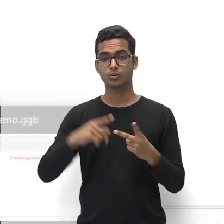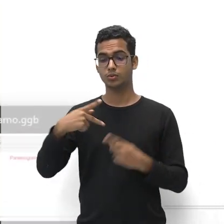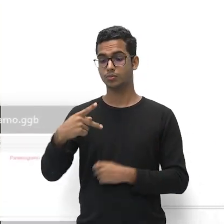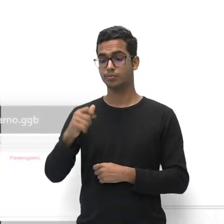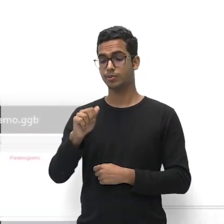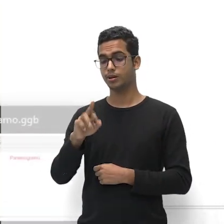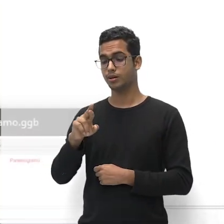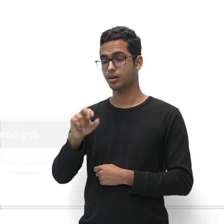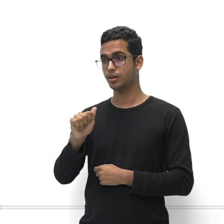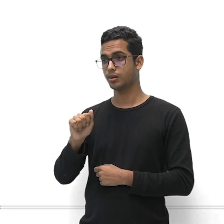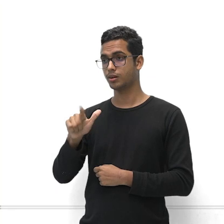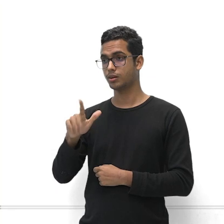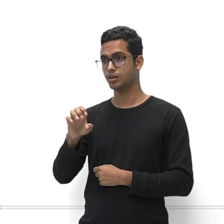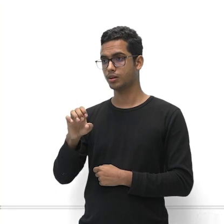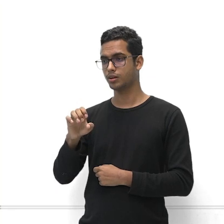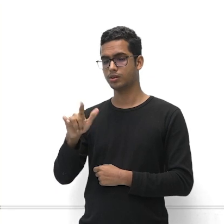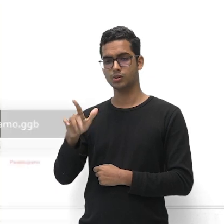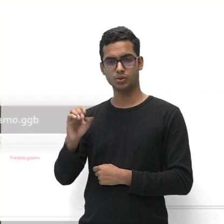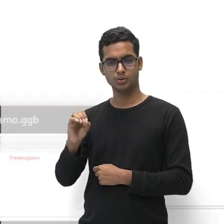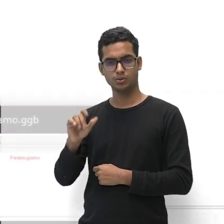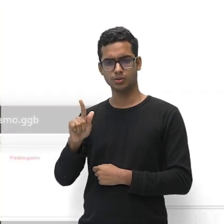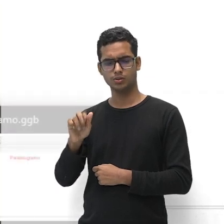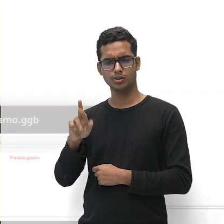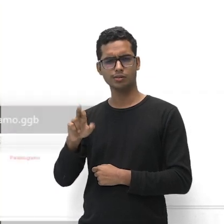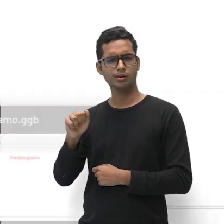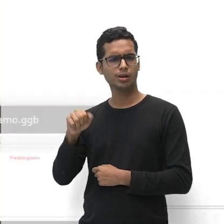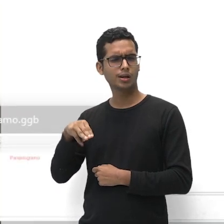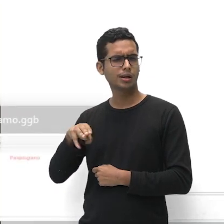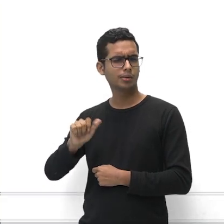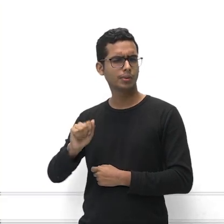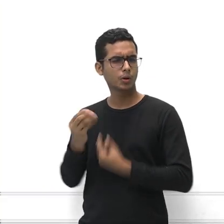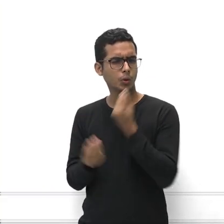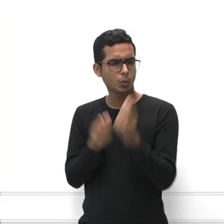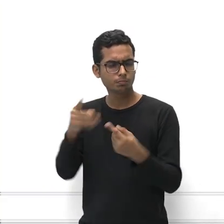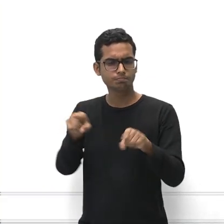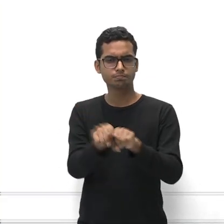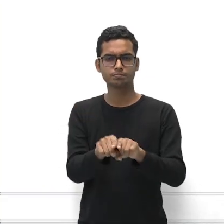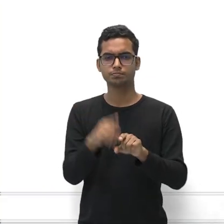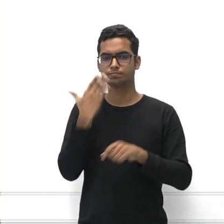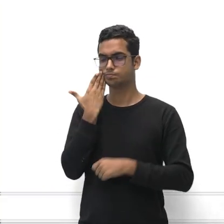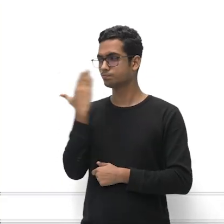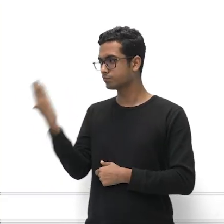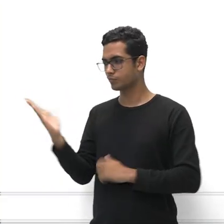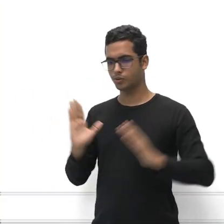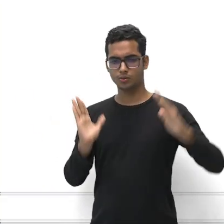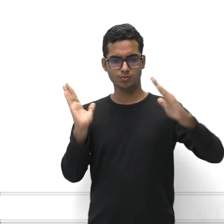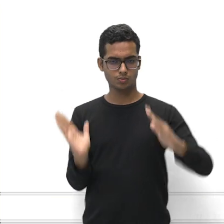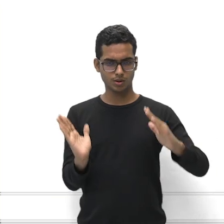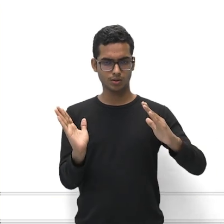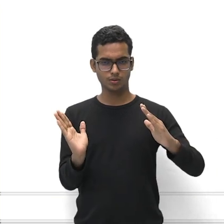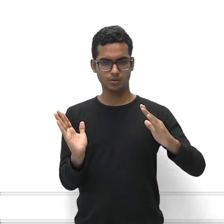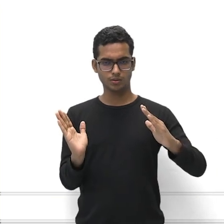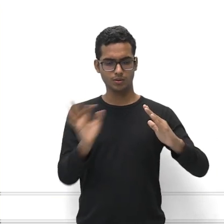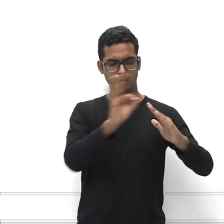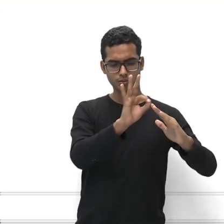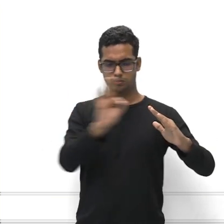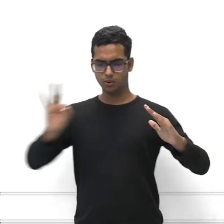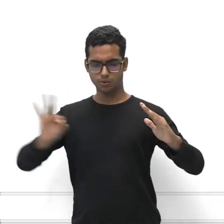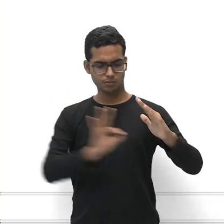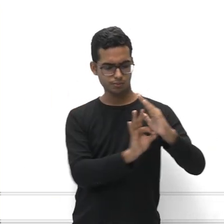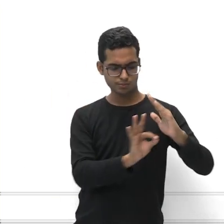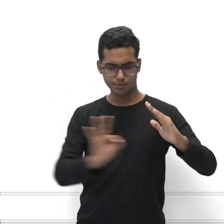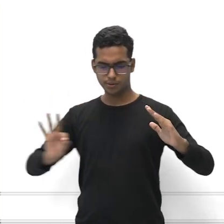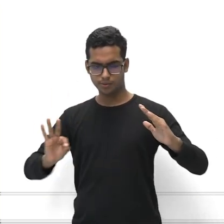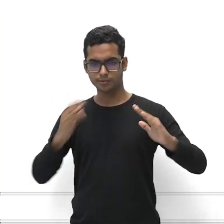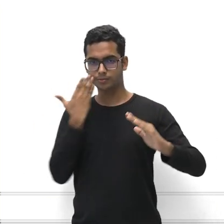ele também pode ser construído utilizando régua e compasso. Ele pode até ser feito aqui, já tem um construído, né? Nós fazemos aqui